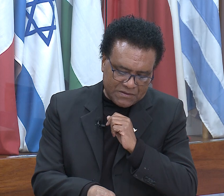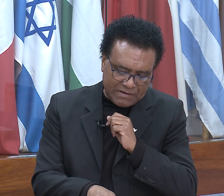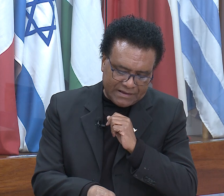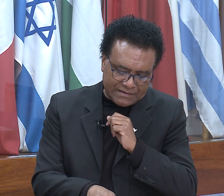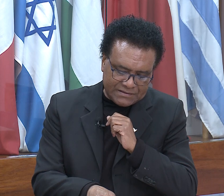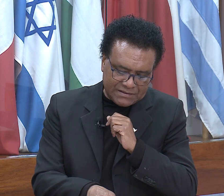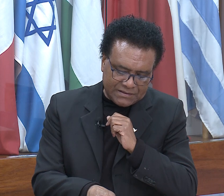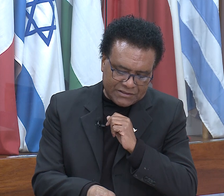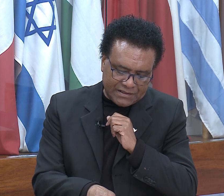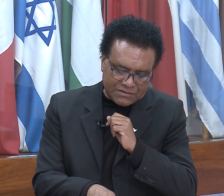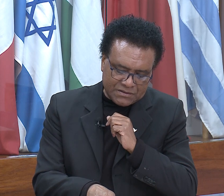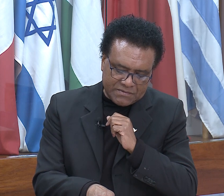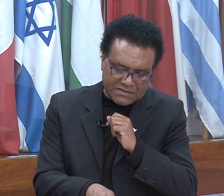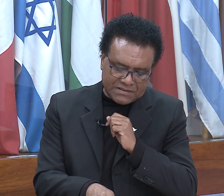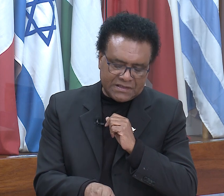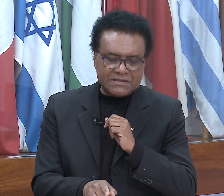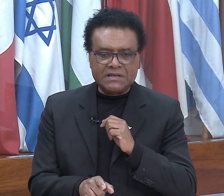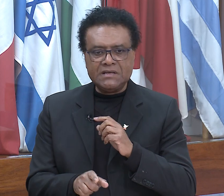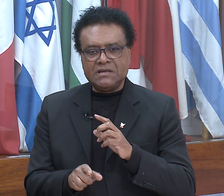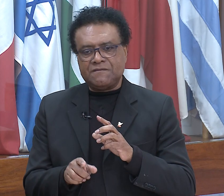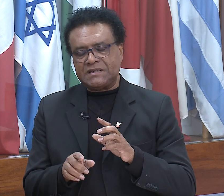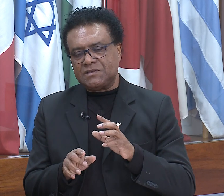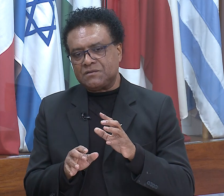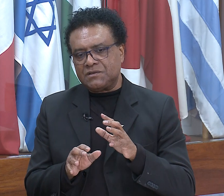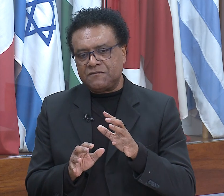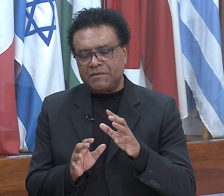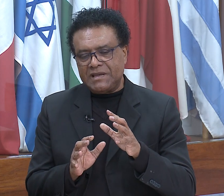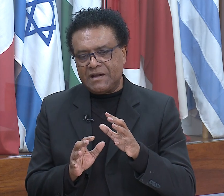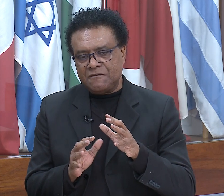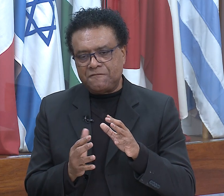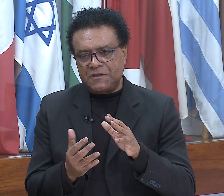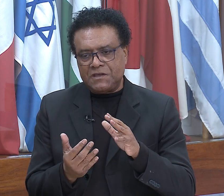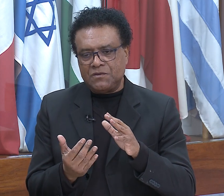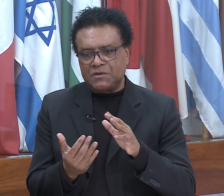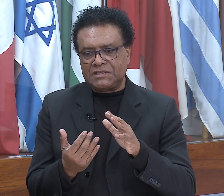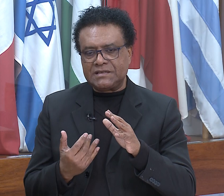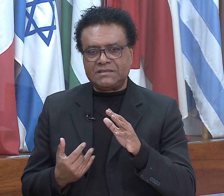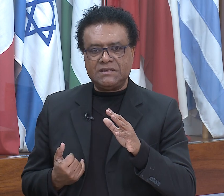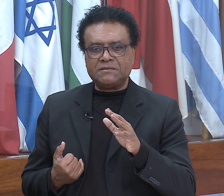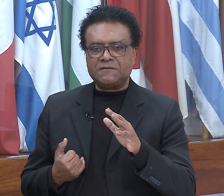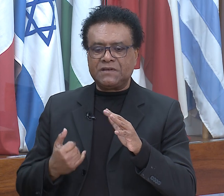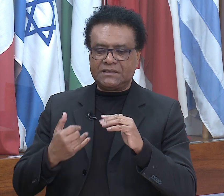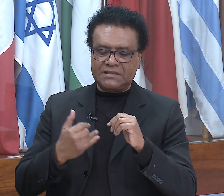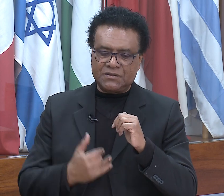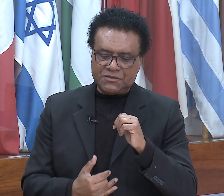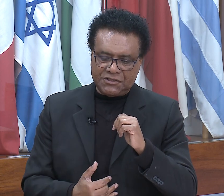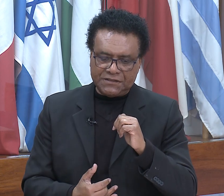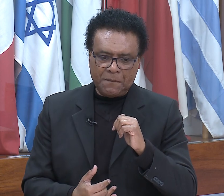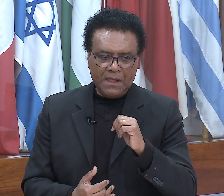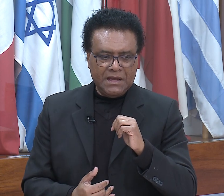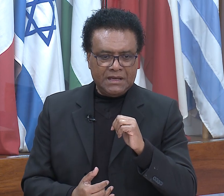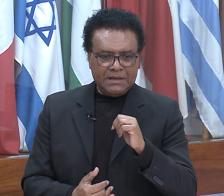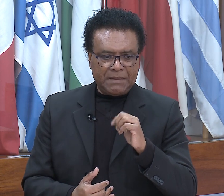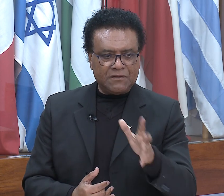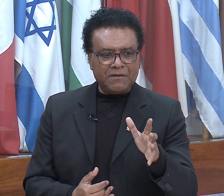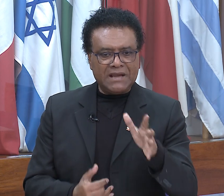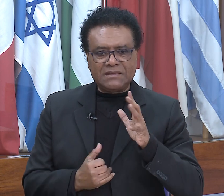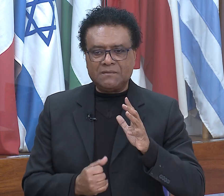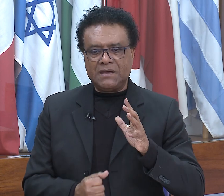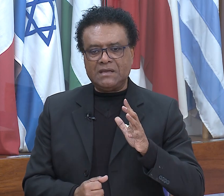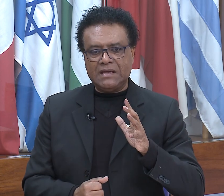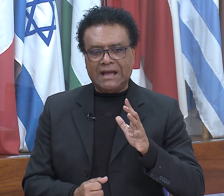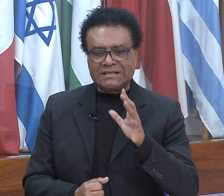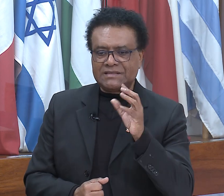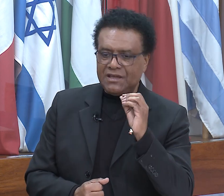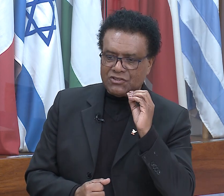municipal 6040 de Janeiro de 2016 fazendo com que o familiar não fique nostracismo não fica atrás da cortina para que